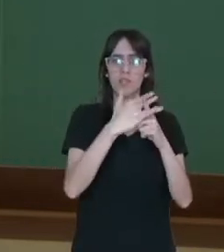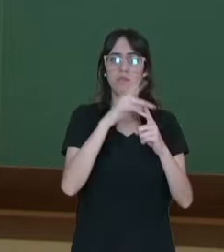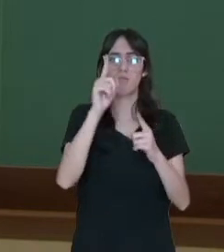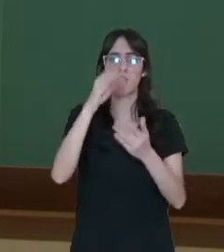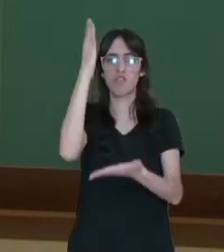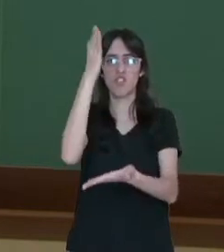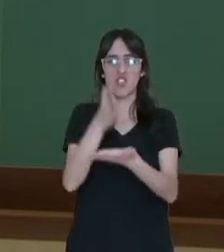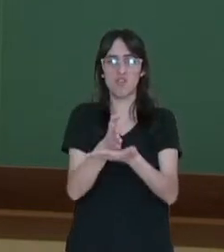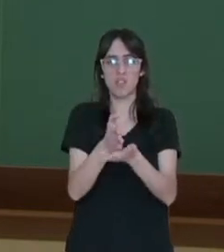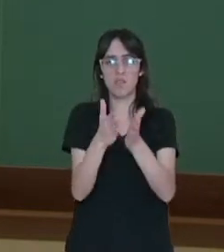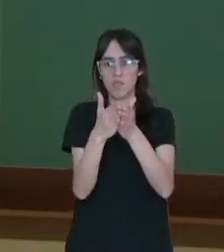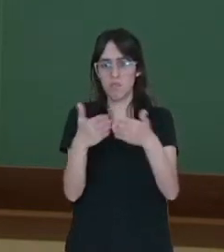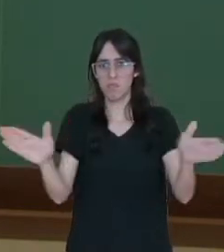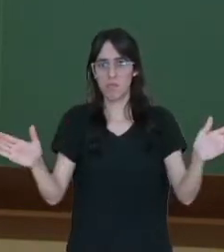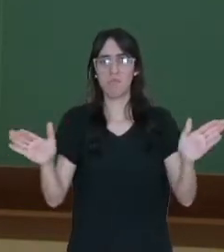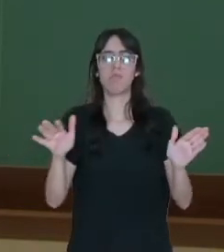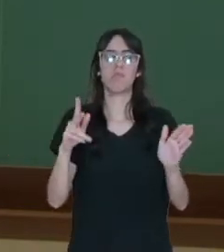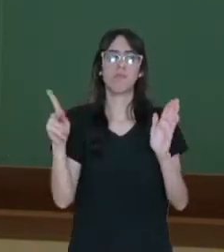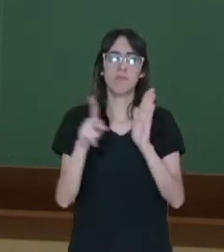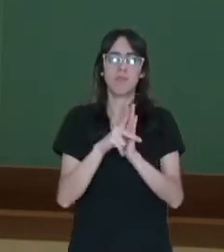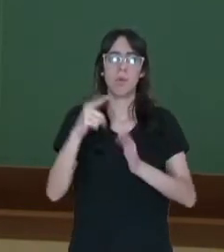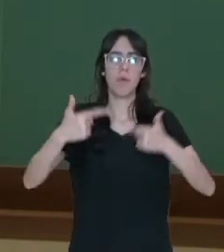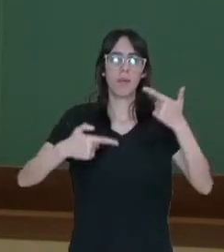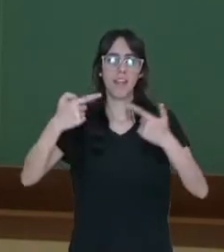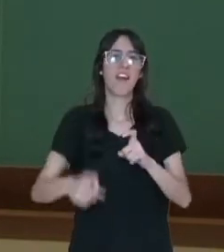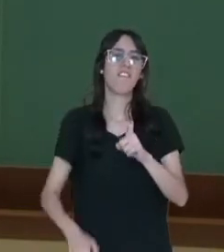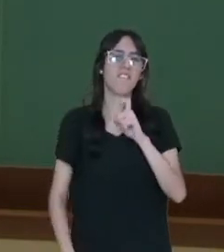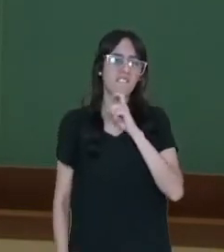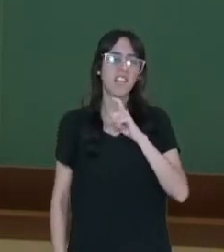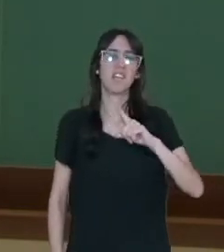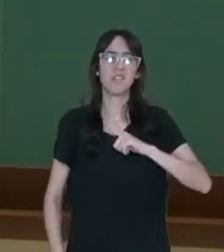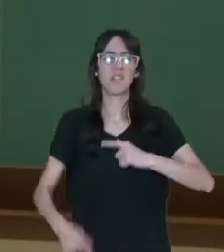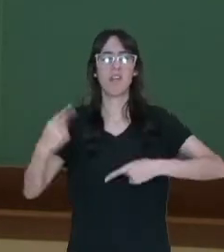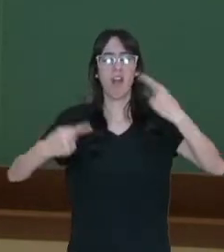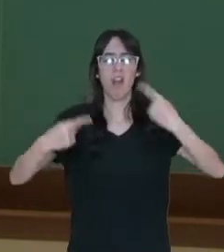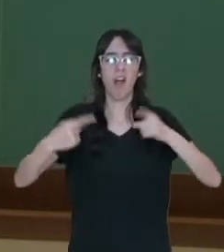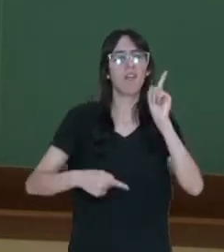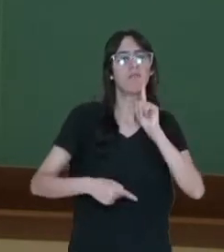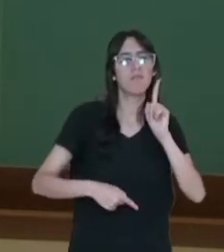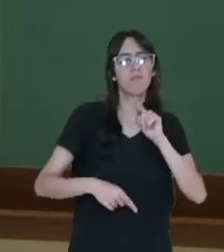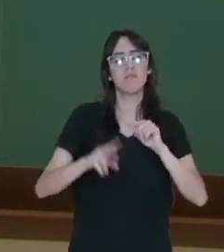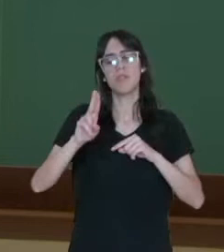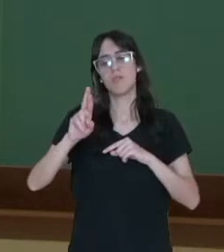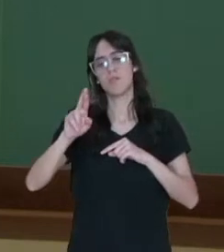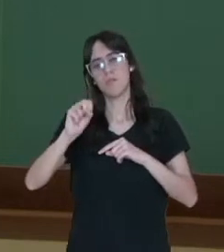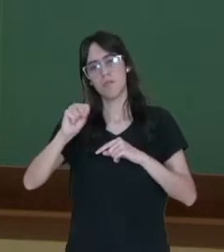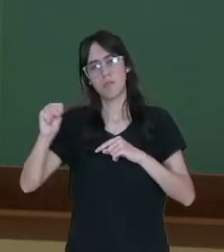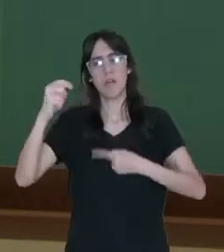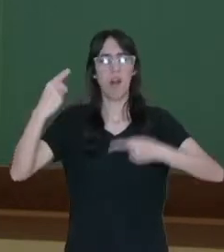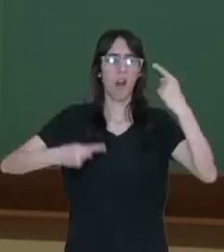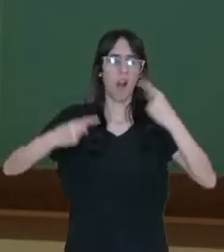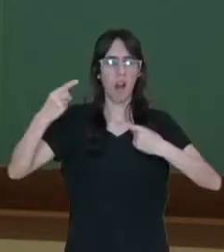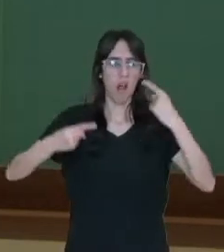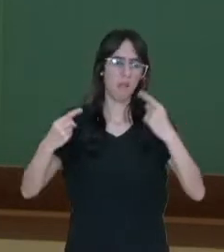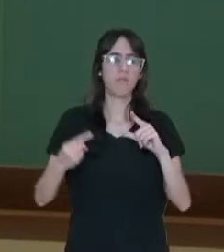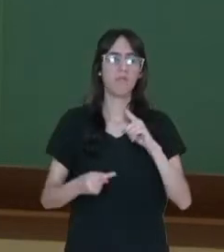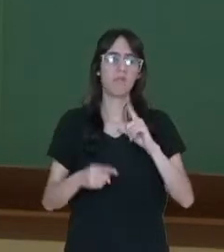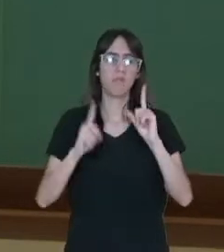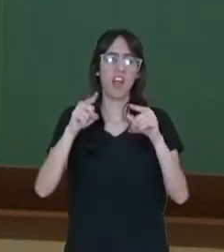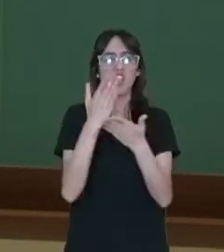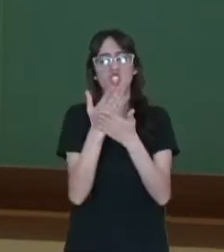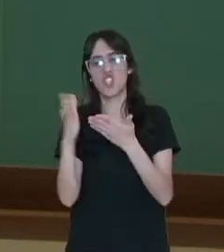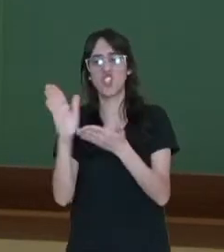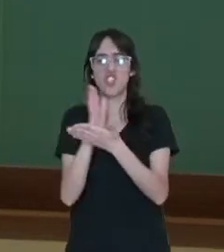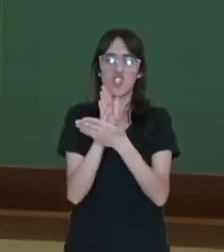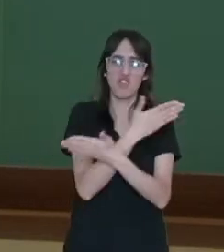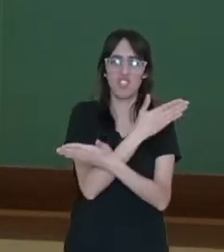divisão trazida aí pela Guerra Fria, pela disputa entre Estados Unidos e União Soviética. Então o muro simbolizava essa